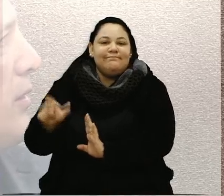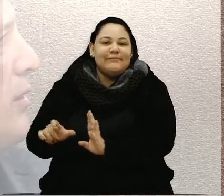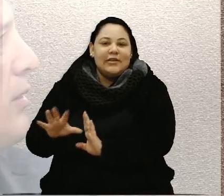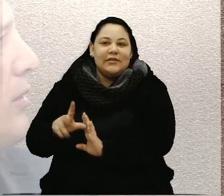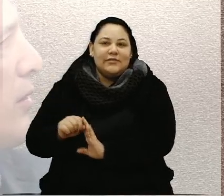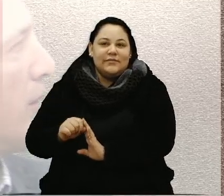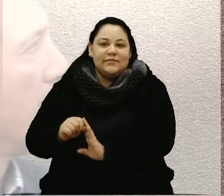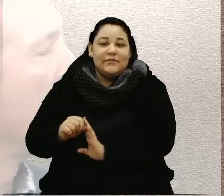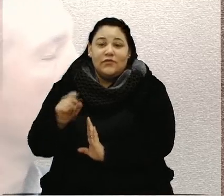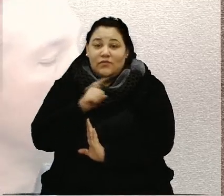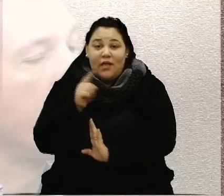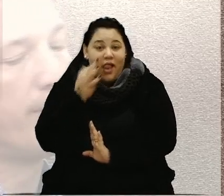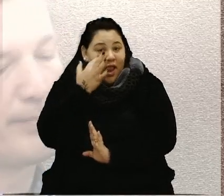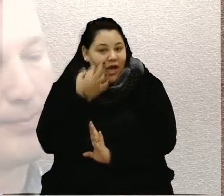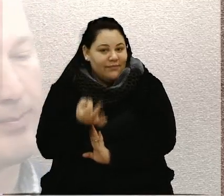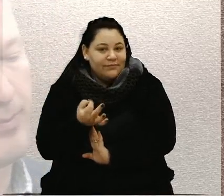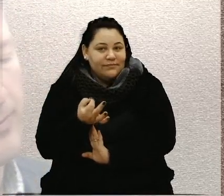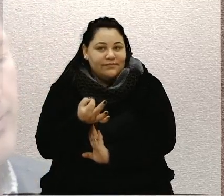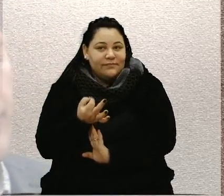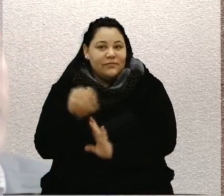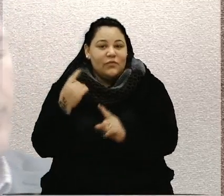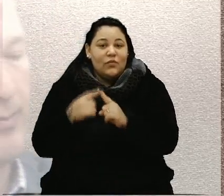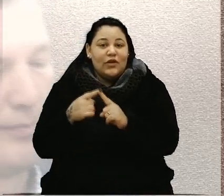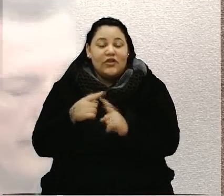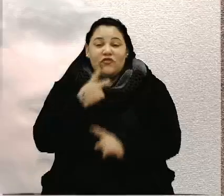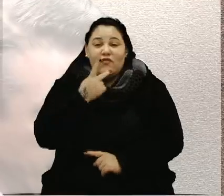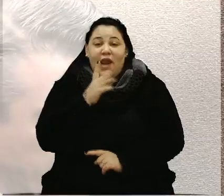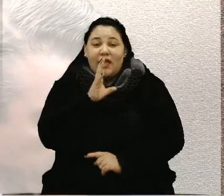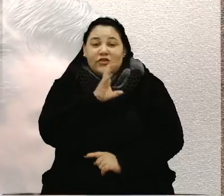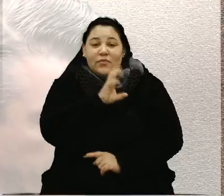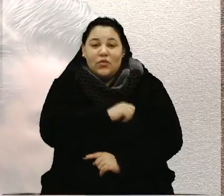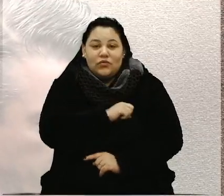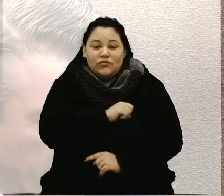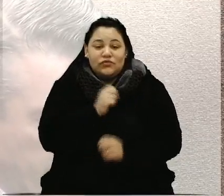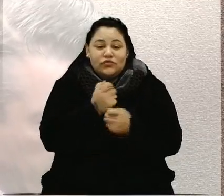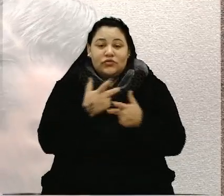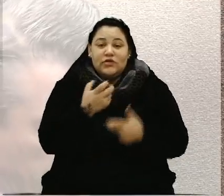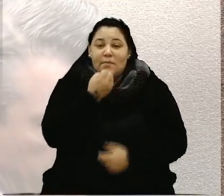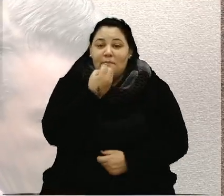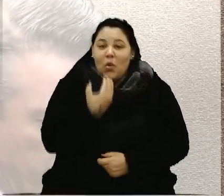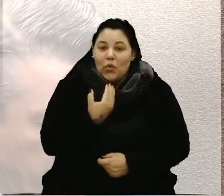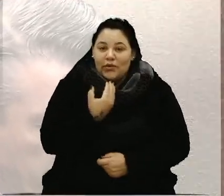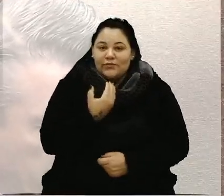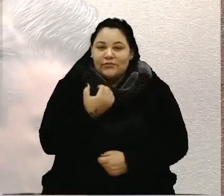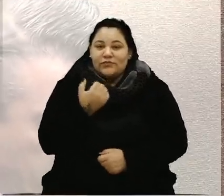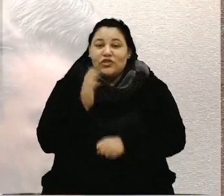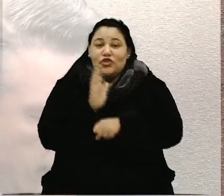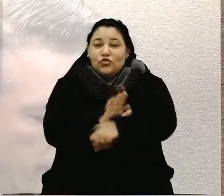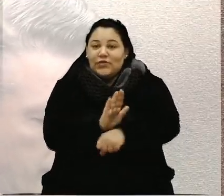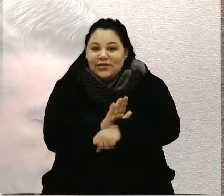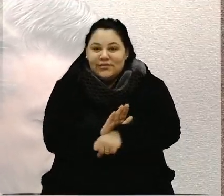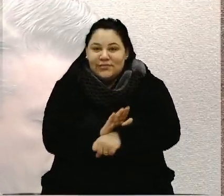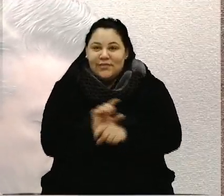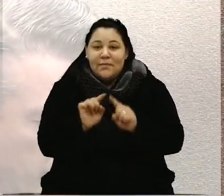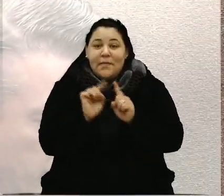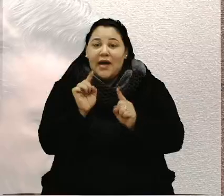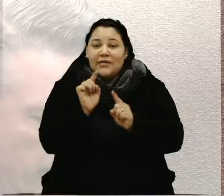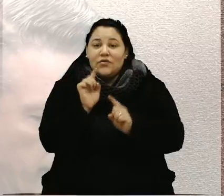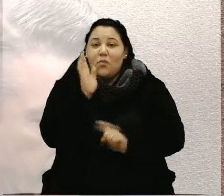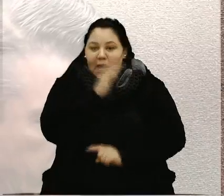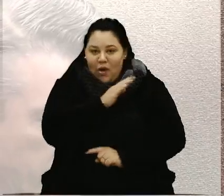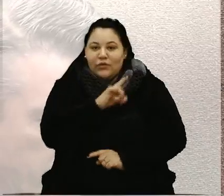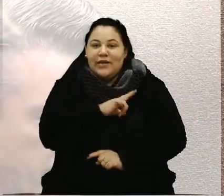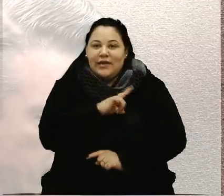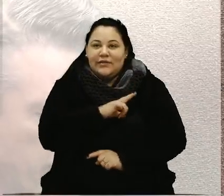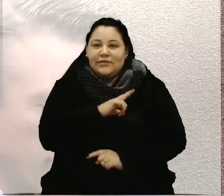Estejamos sempre atentos. A gente fala de amor, de bondade, de caridade, mas o mal existe. Ele